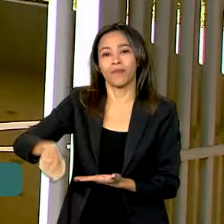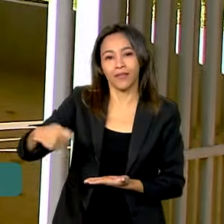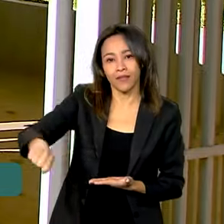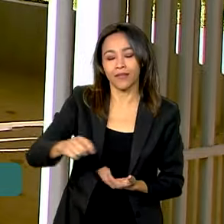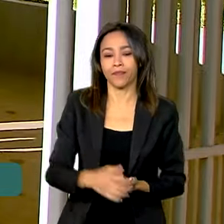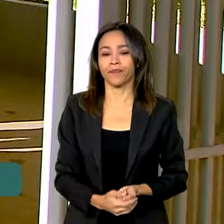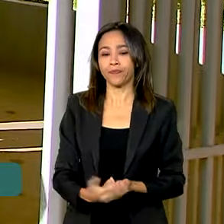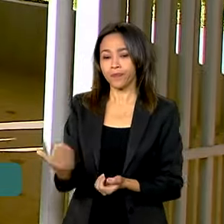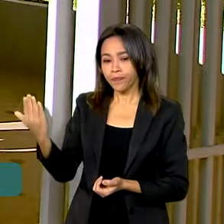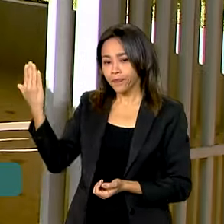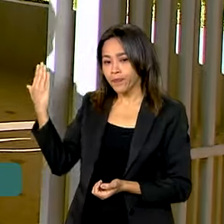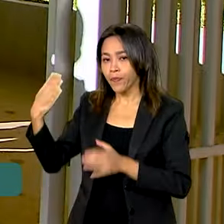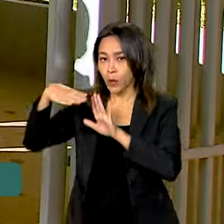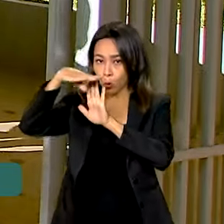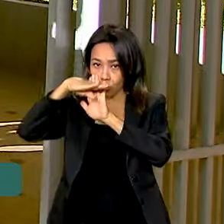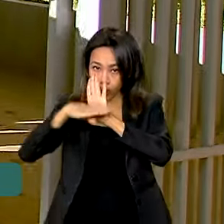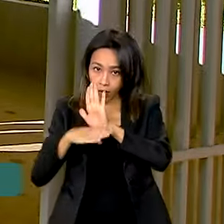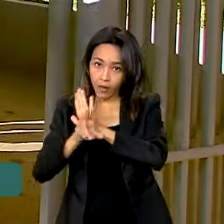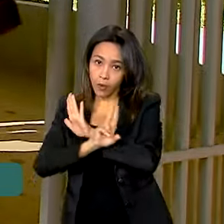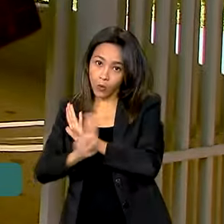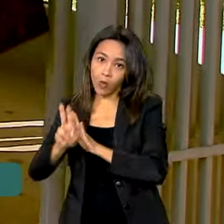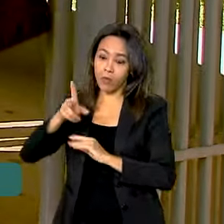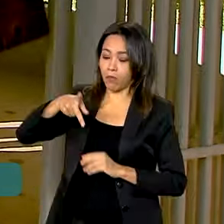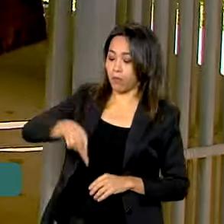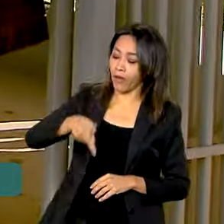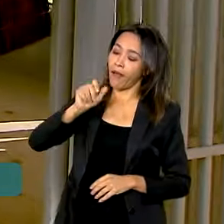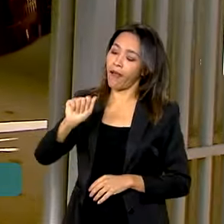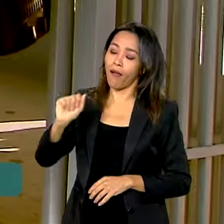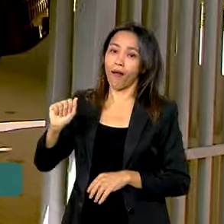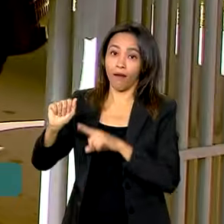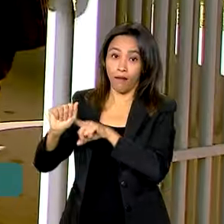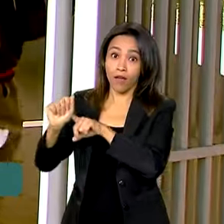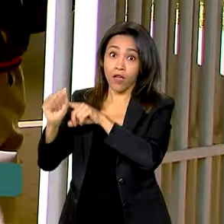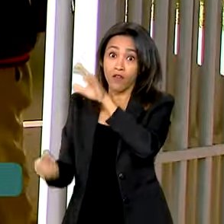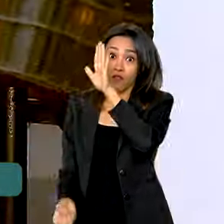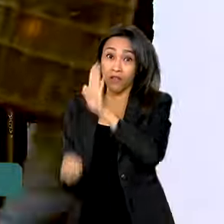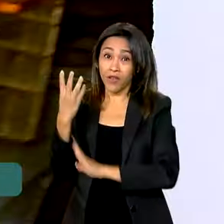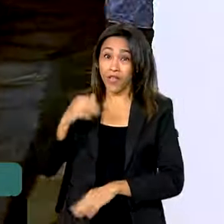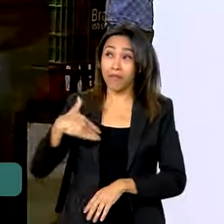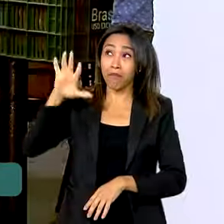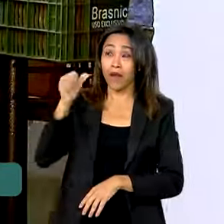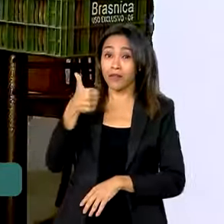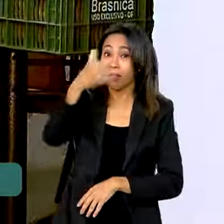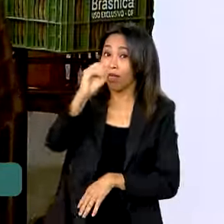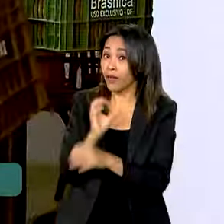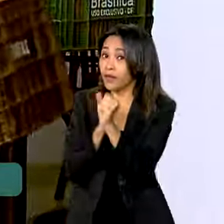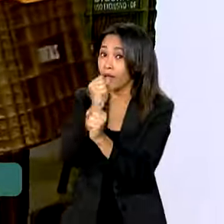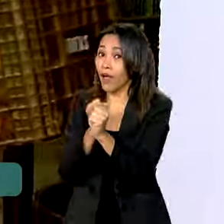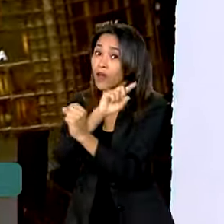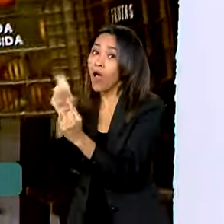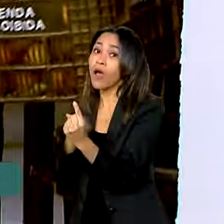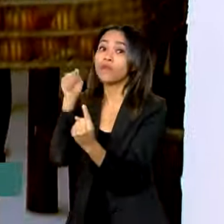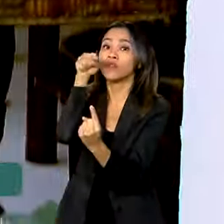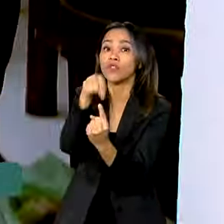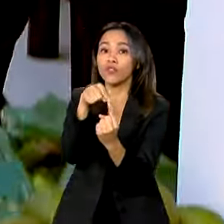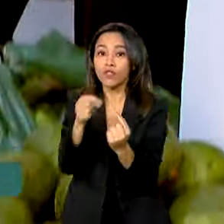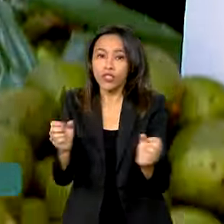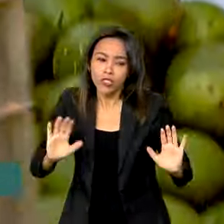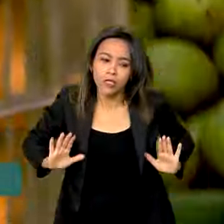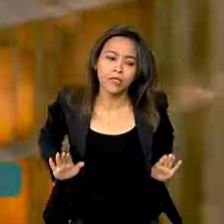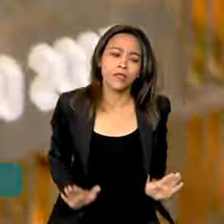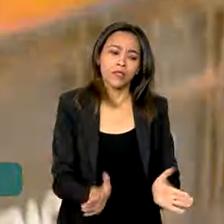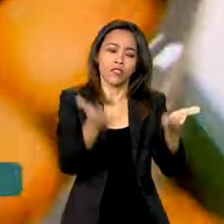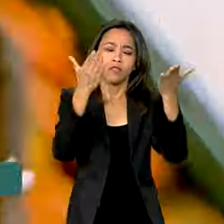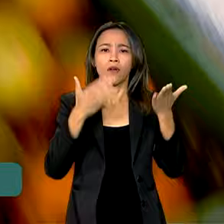O Programa de Aquisição de Alimentos foi criado há mais de 2 décadas para fortalecer a agricultura familiar,